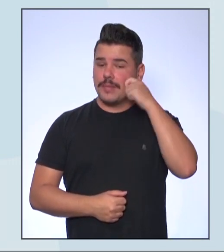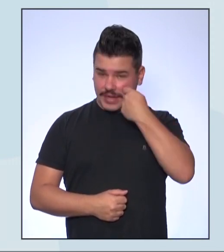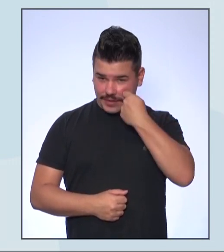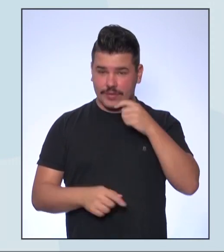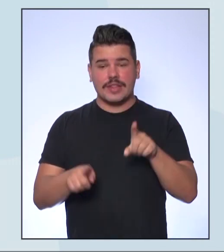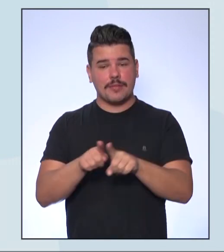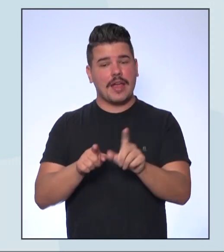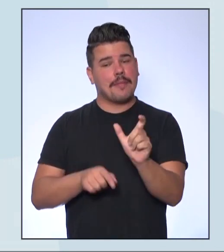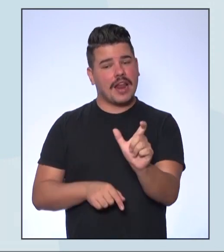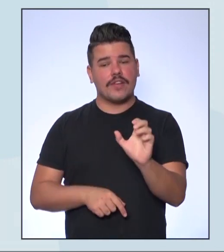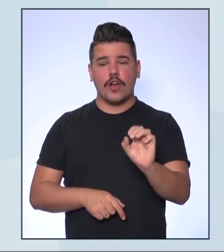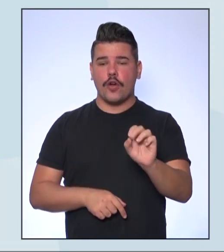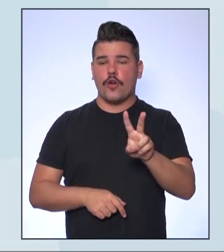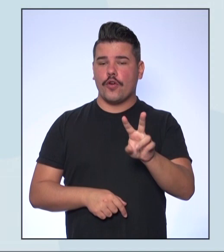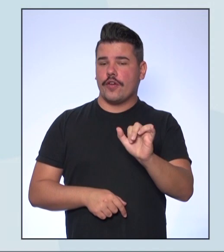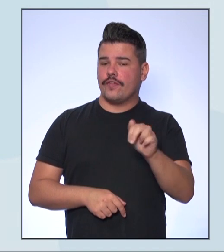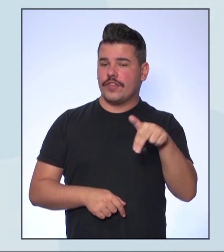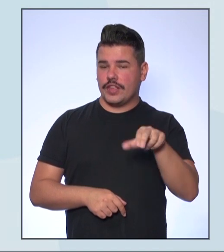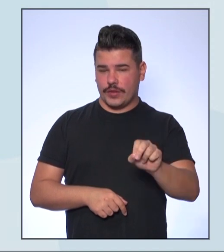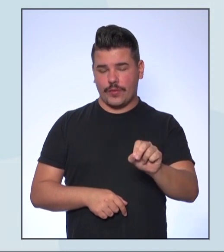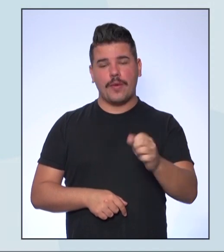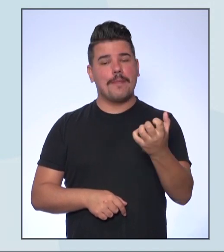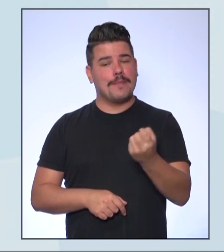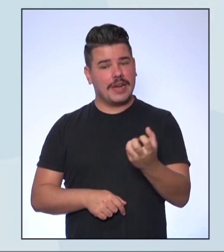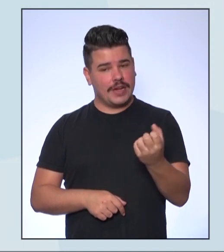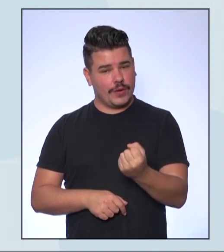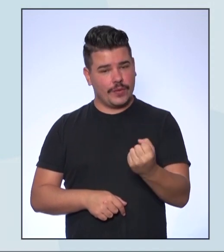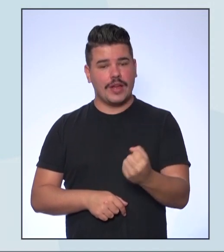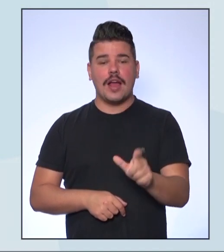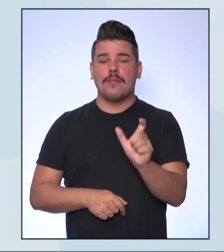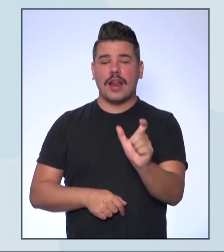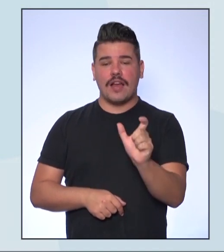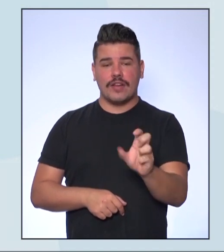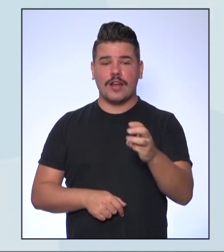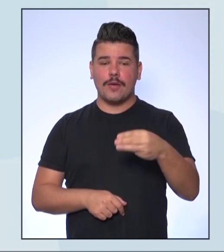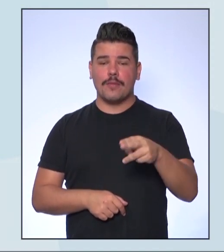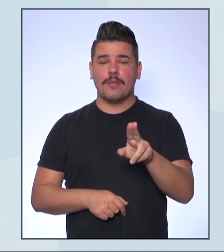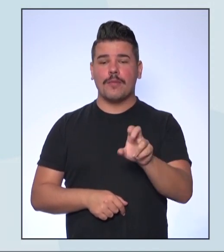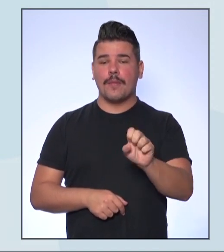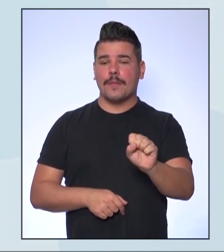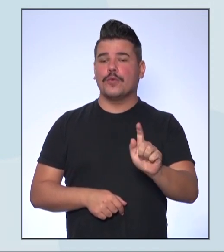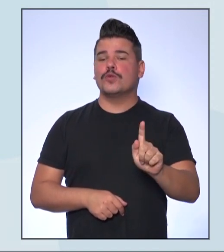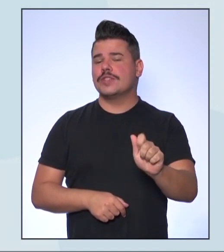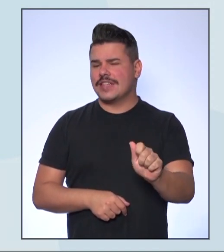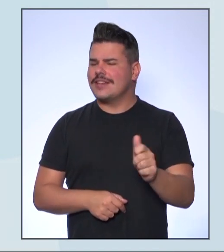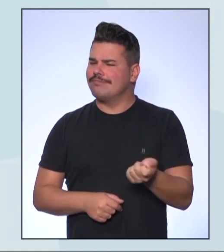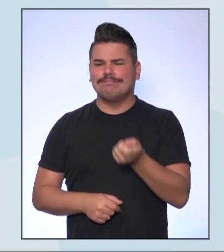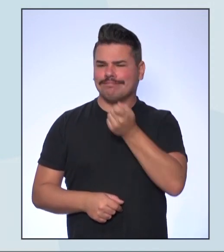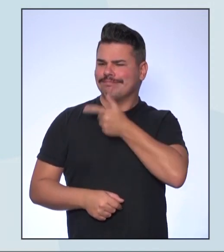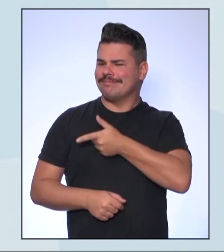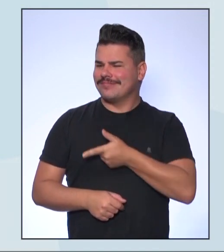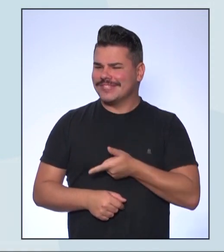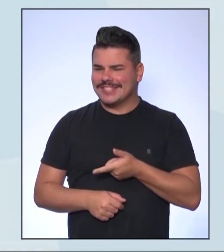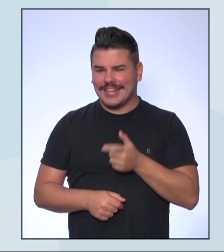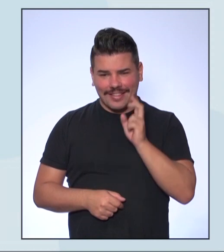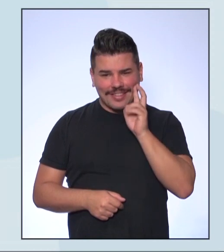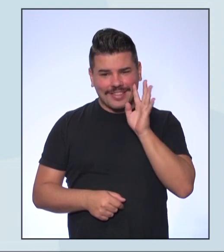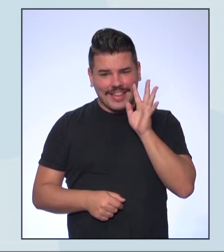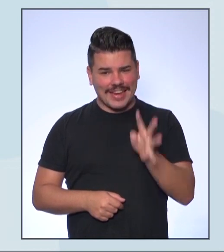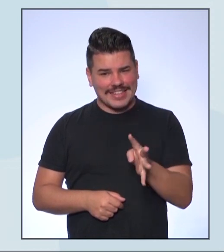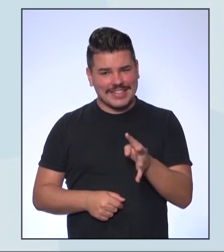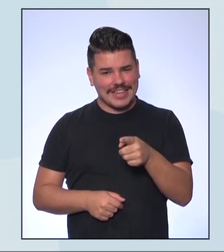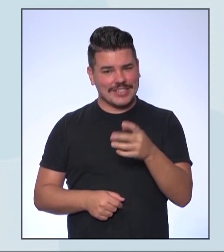palavra ovino, escrita em branco, e a palavra musga. Interessante, né? É importante vocês analisarem